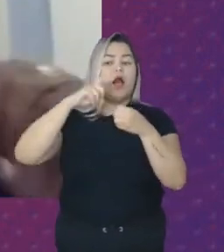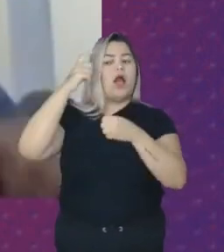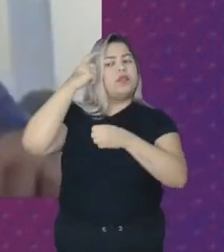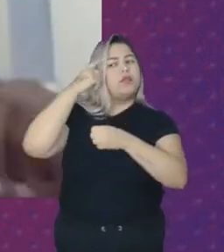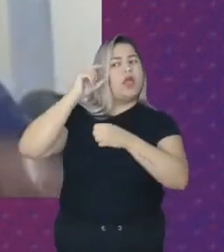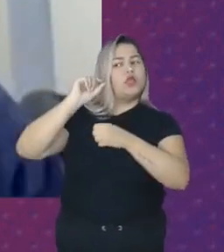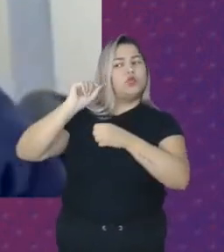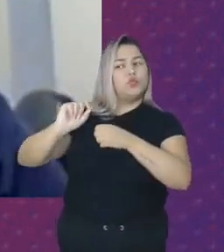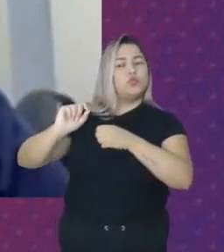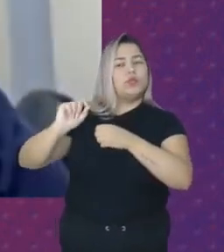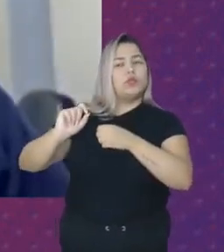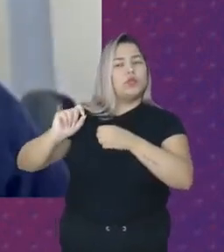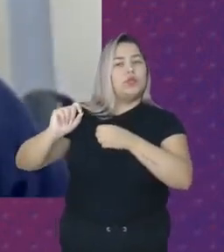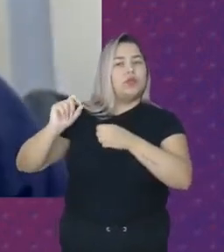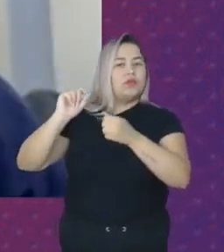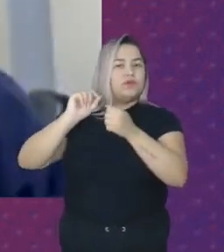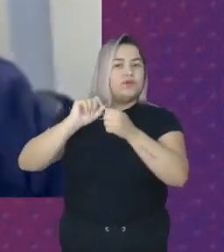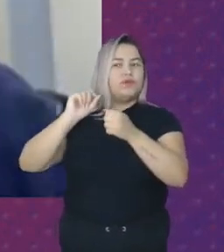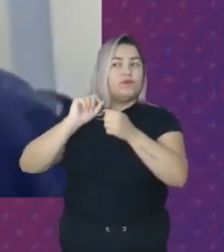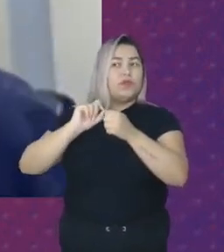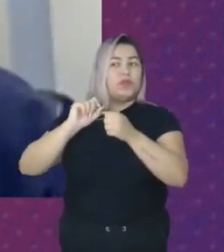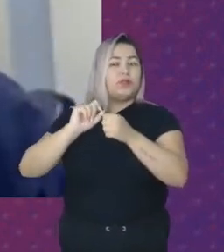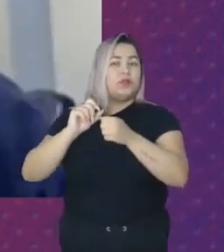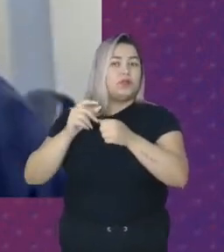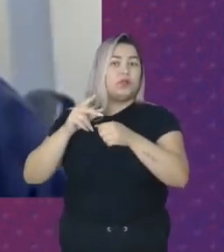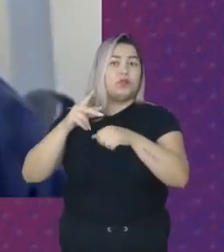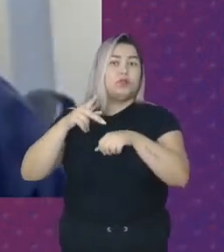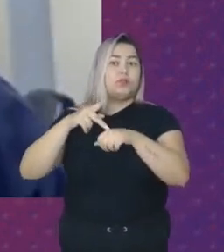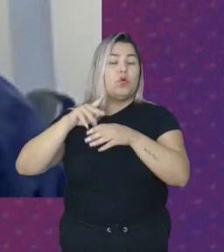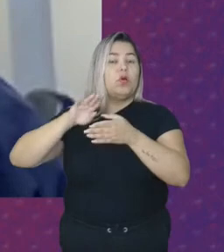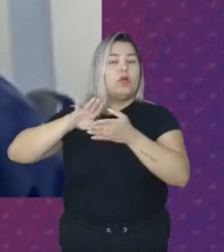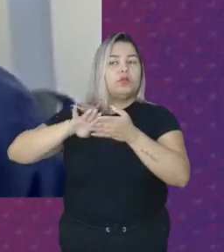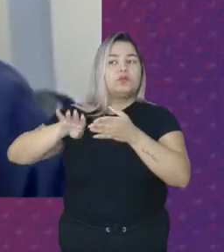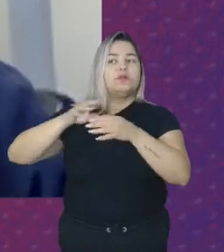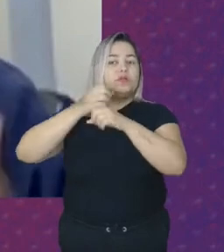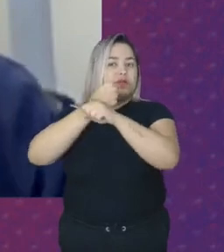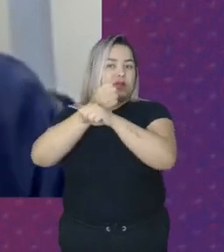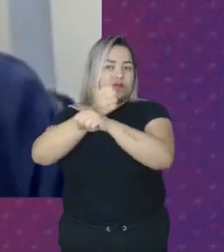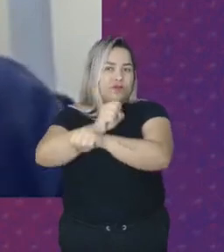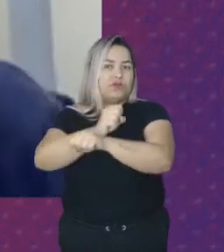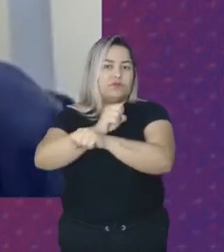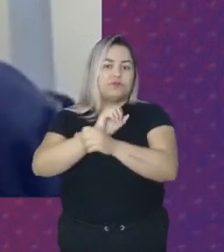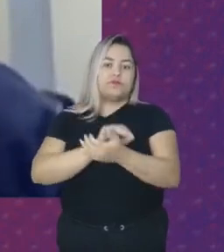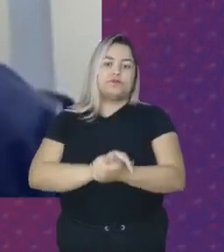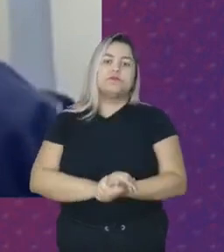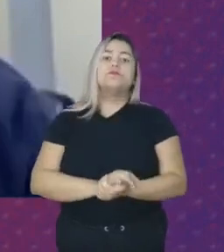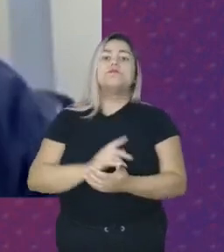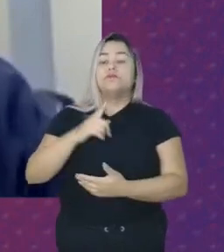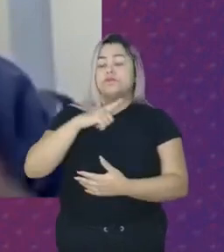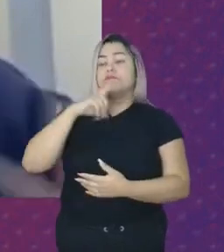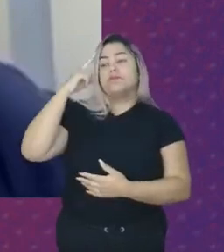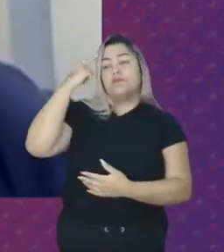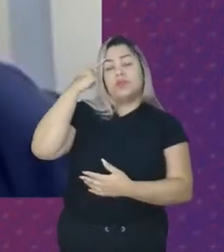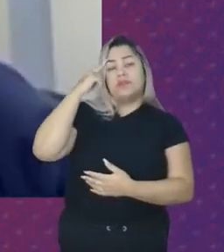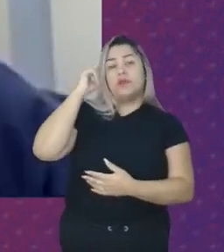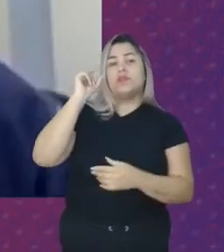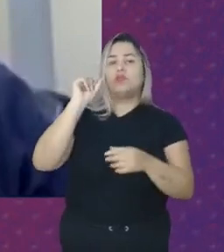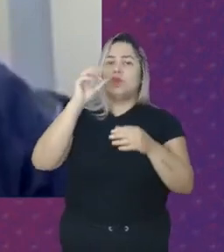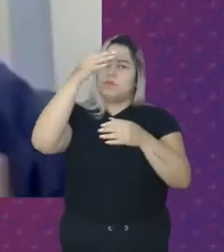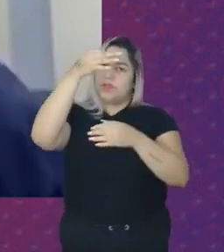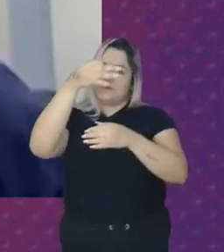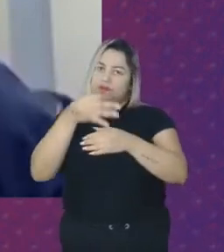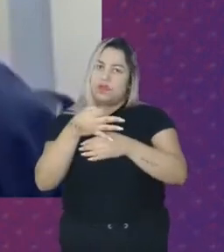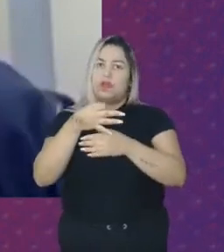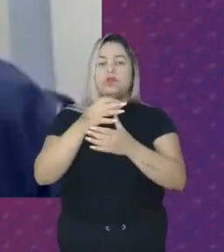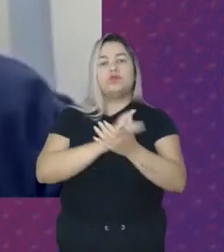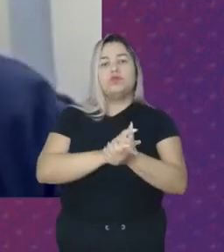ideia plantada lá no pós-abolição. Existe um pensamento que é o mais correto, que